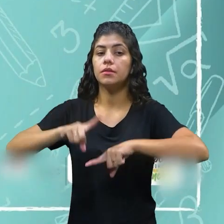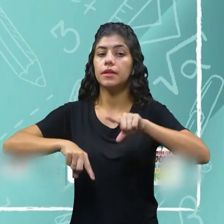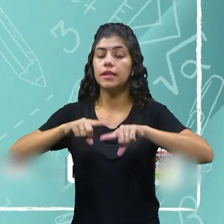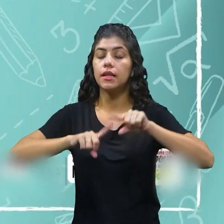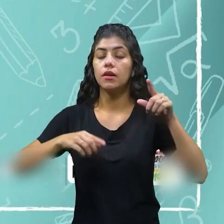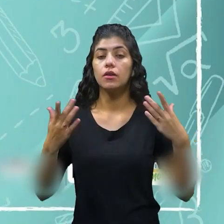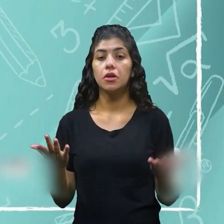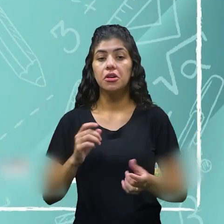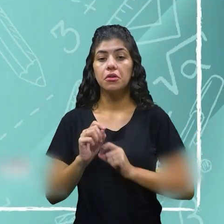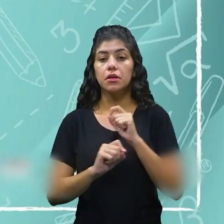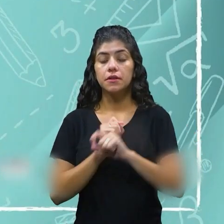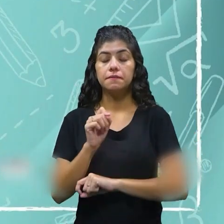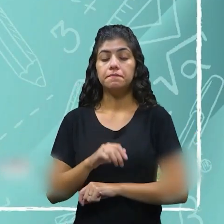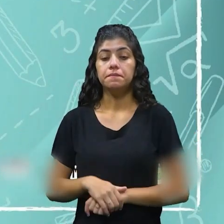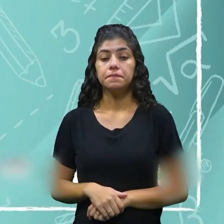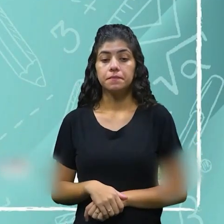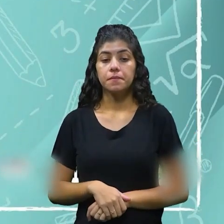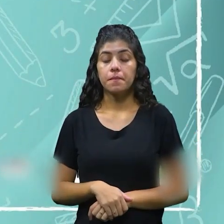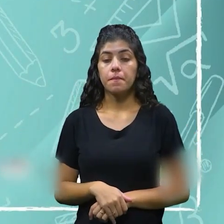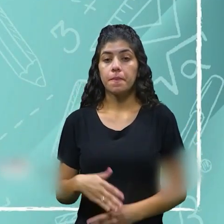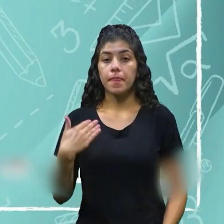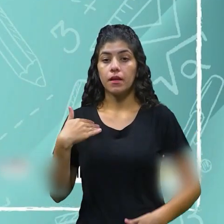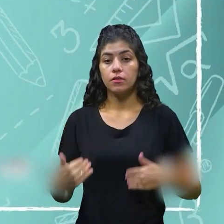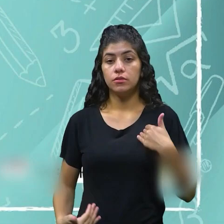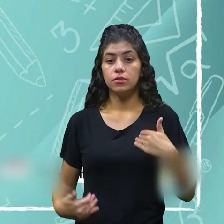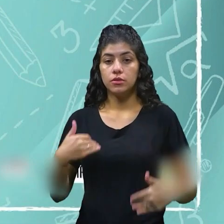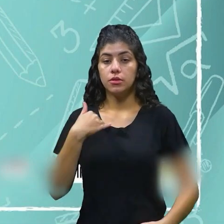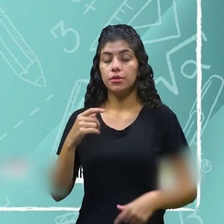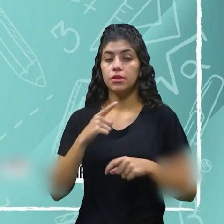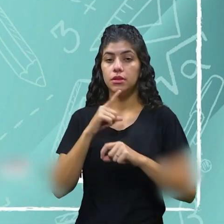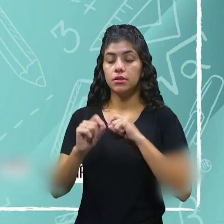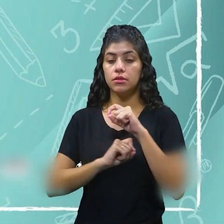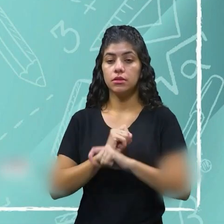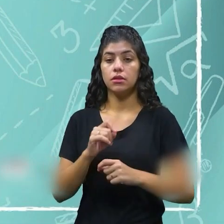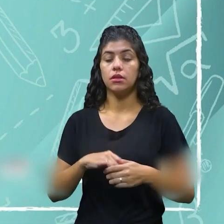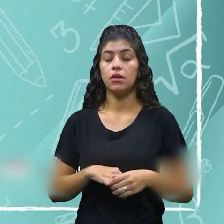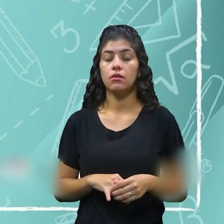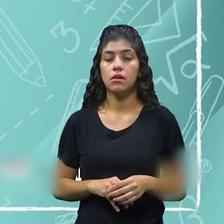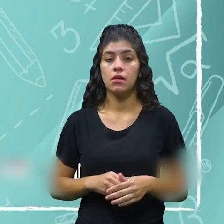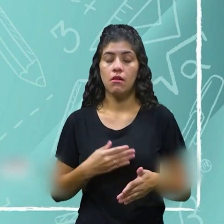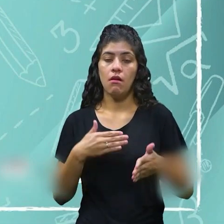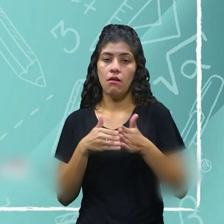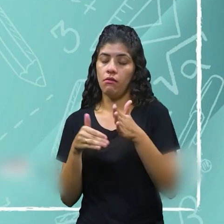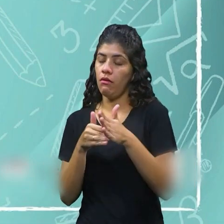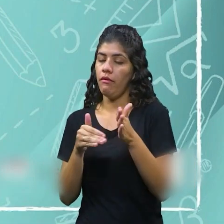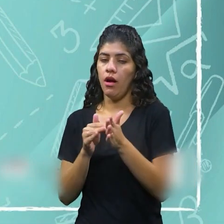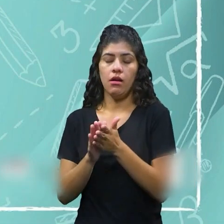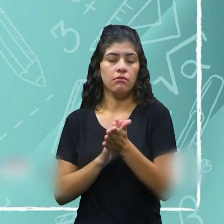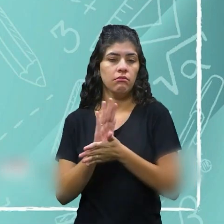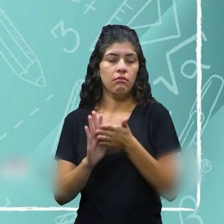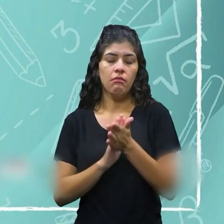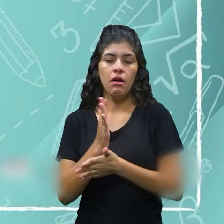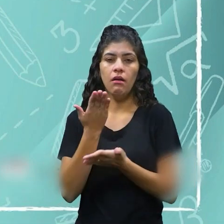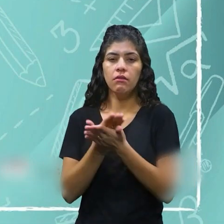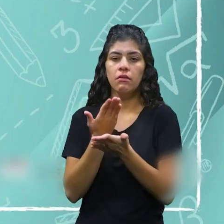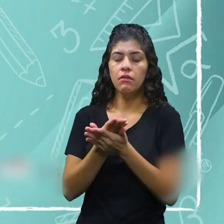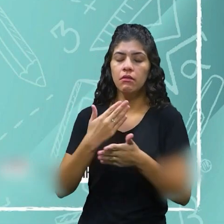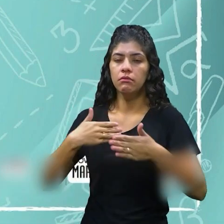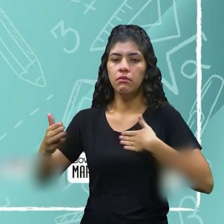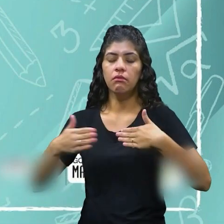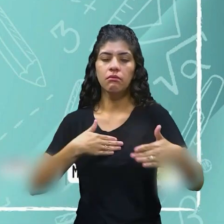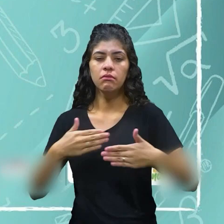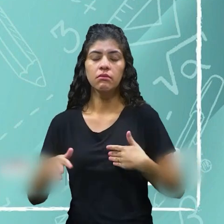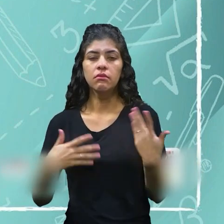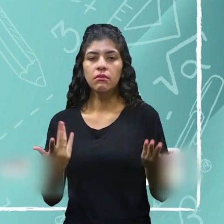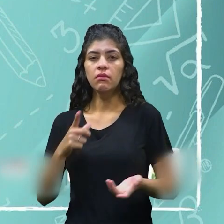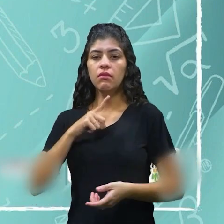Ponto material é um corpo cujas dimensões não interferem no estudo de determinado fenômeno.